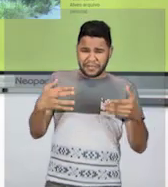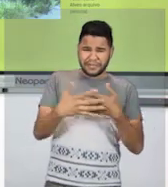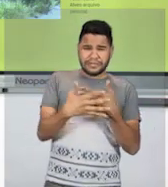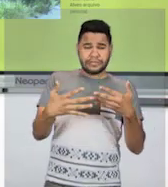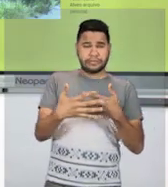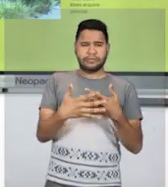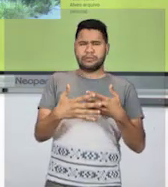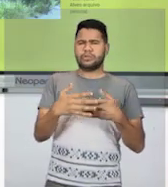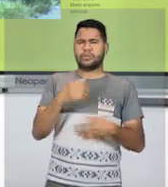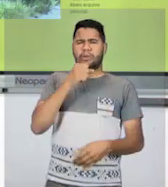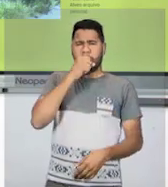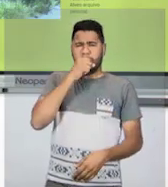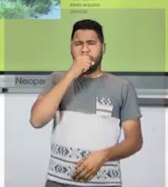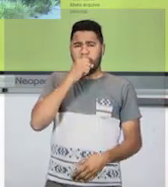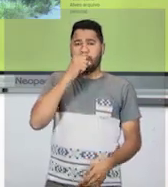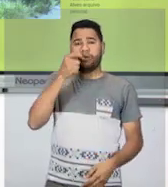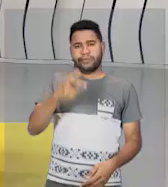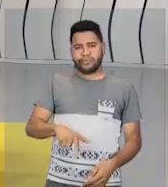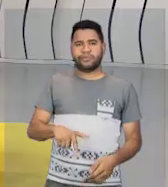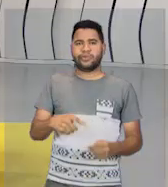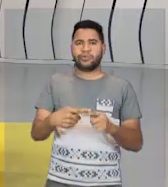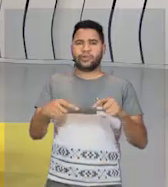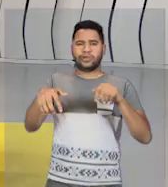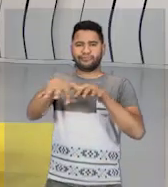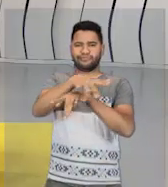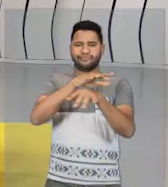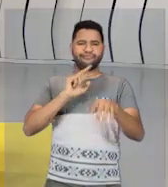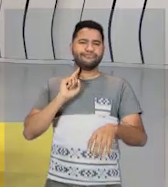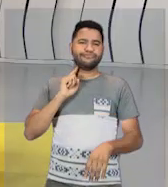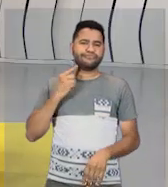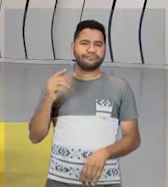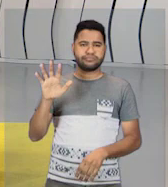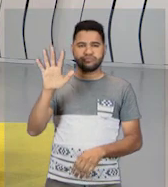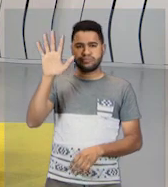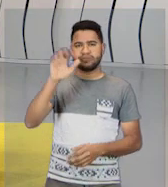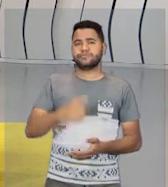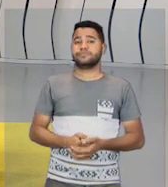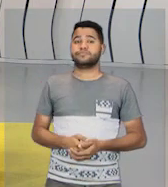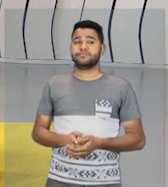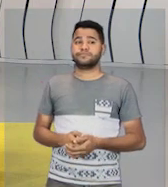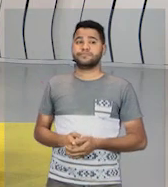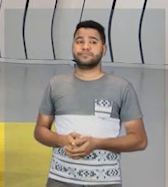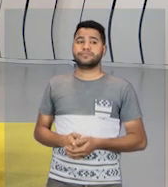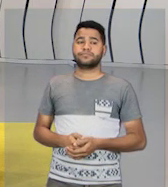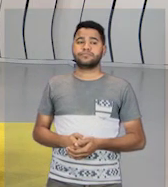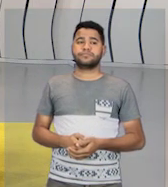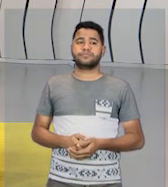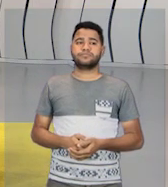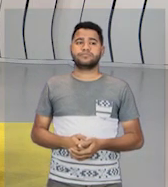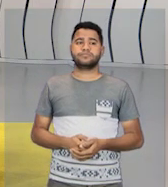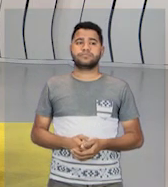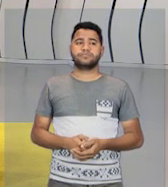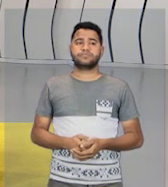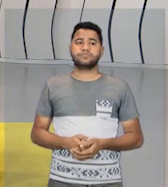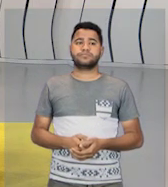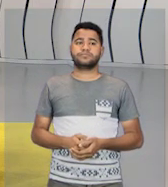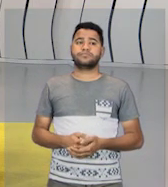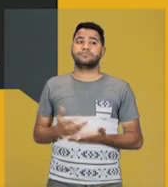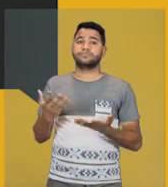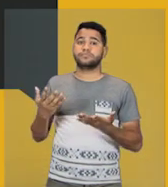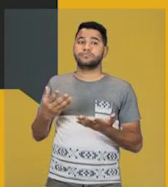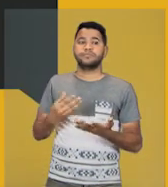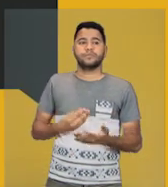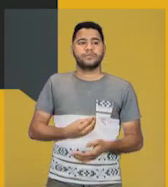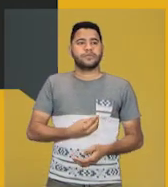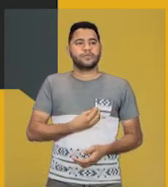viu né só fumaça é sobre fresh and clean the air on I live